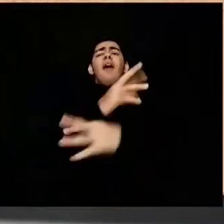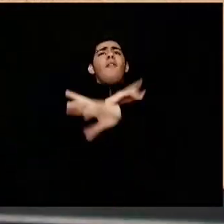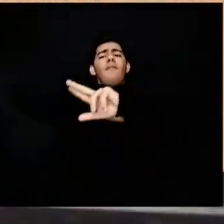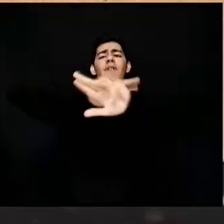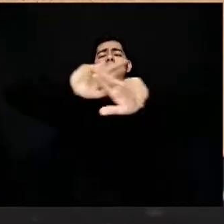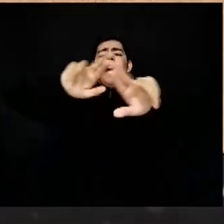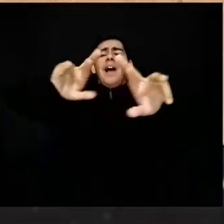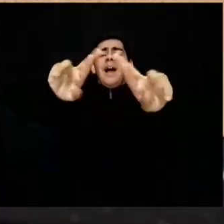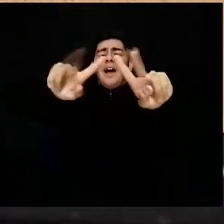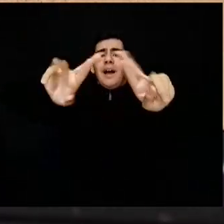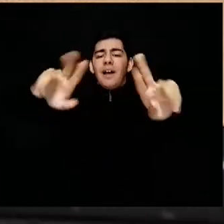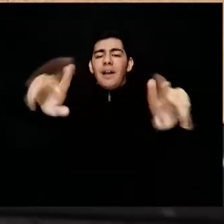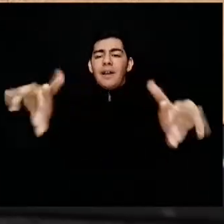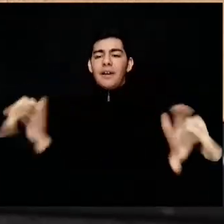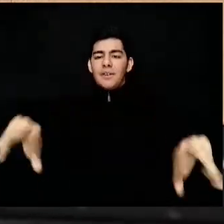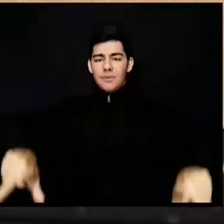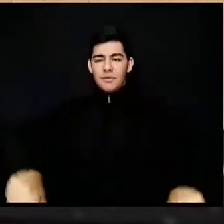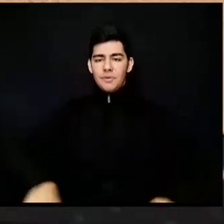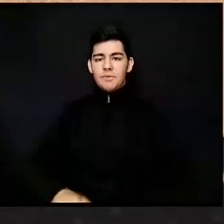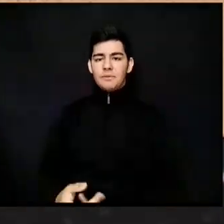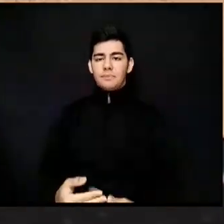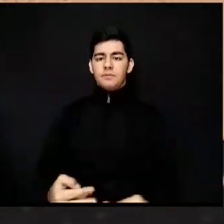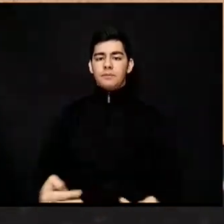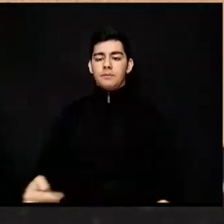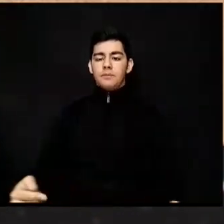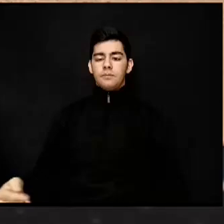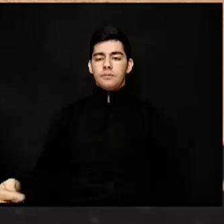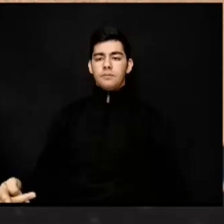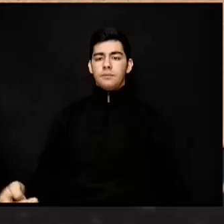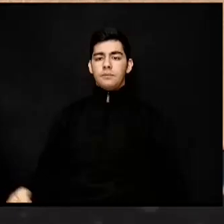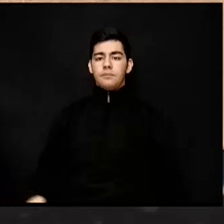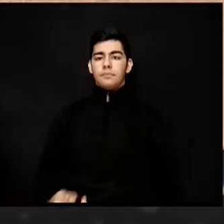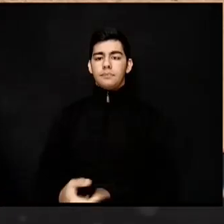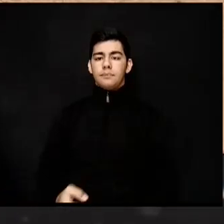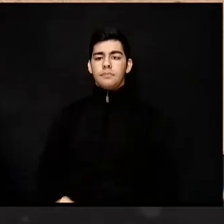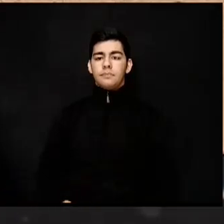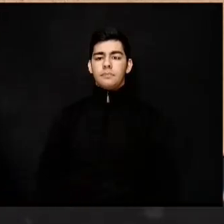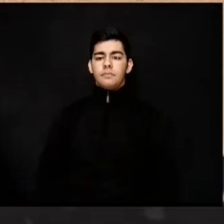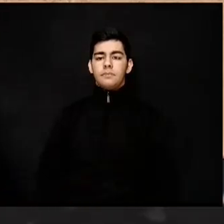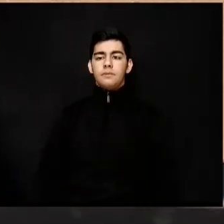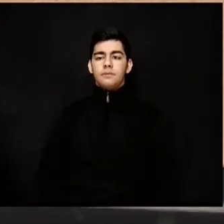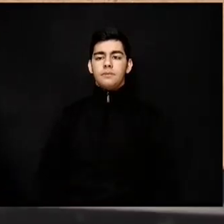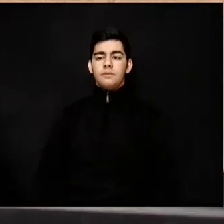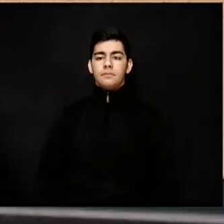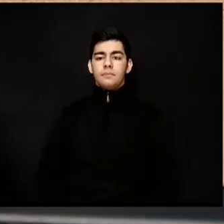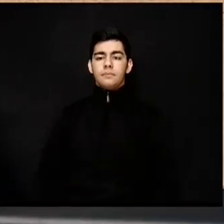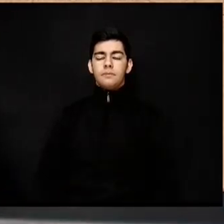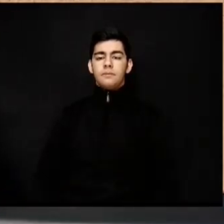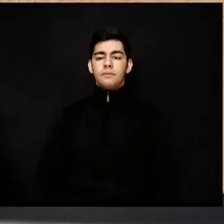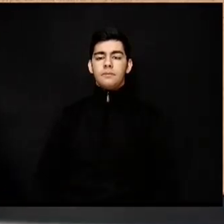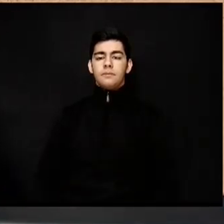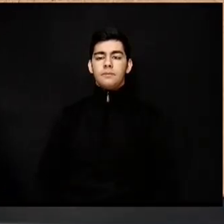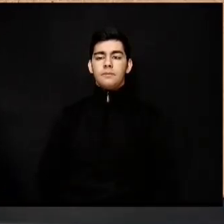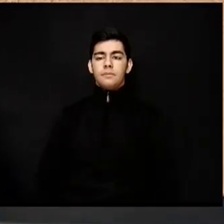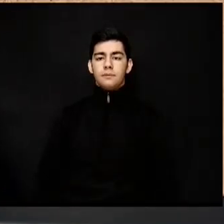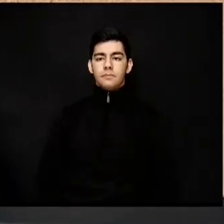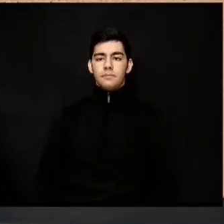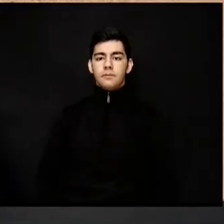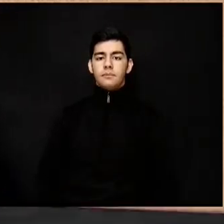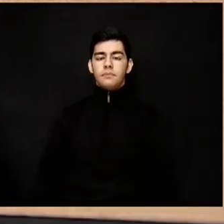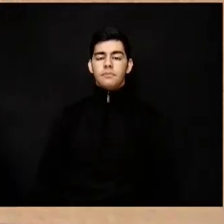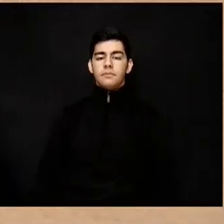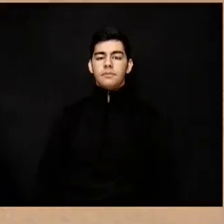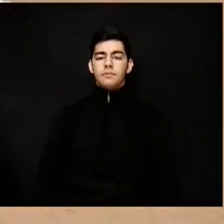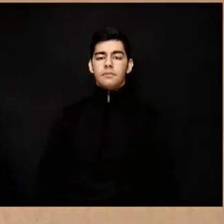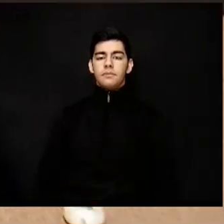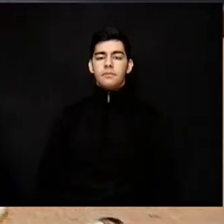tá ficando maiorzinho, ó. Que lindo. E você, como